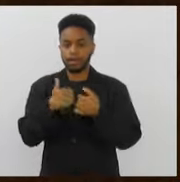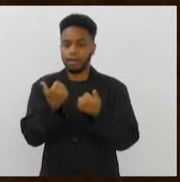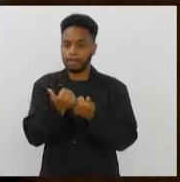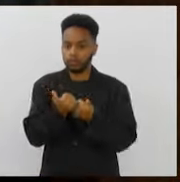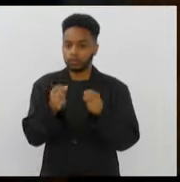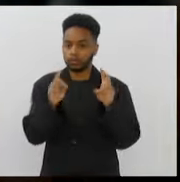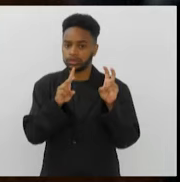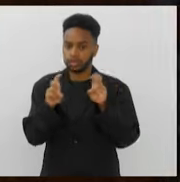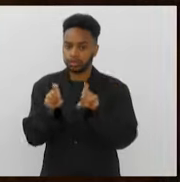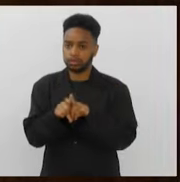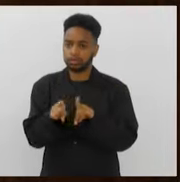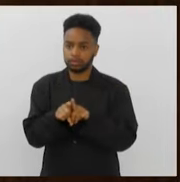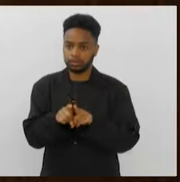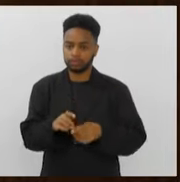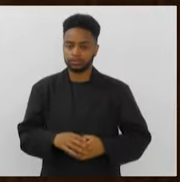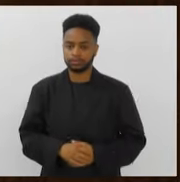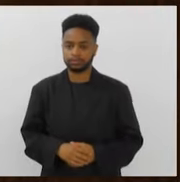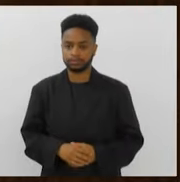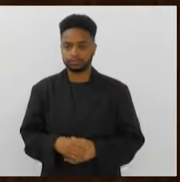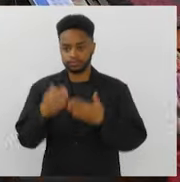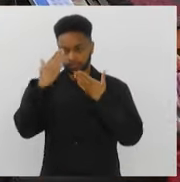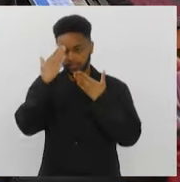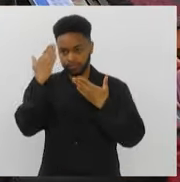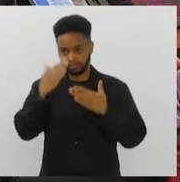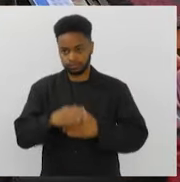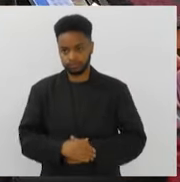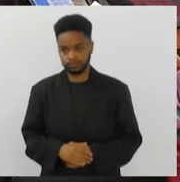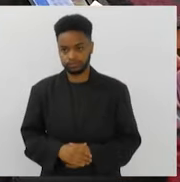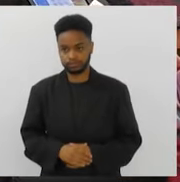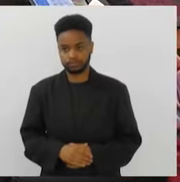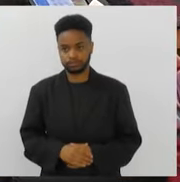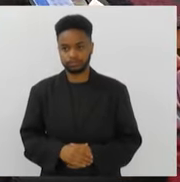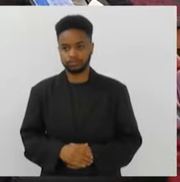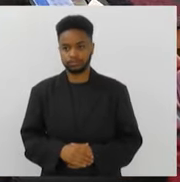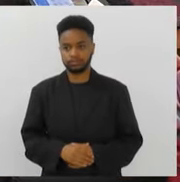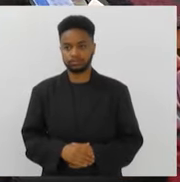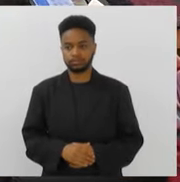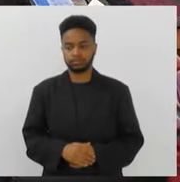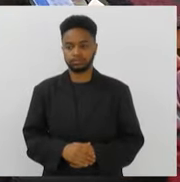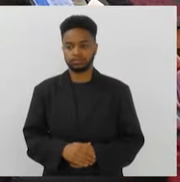a união de esforços. Tá? Muito obrigada, deputado. Desculpa. Muito obrigado.